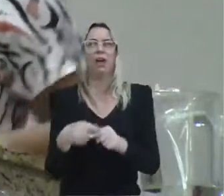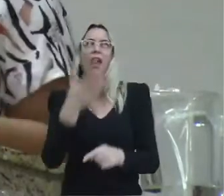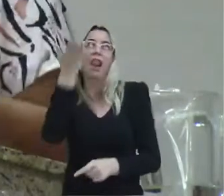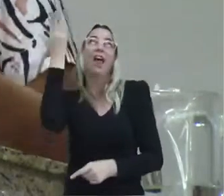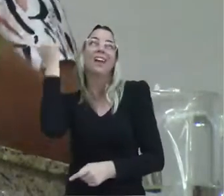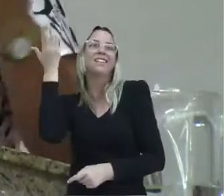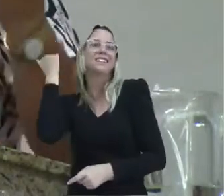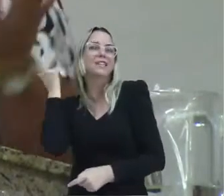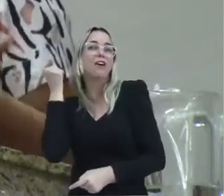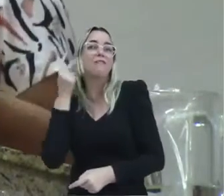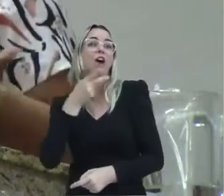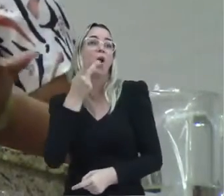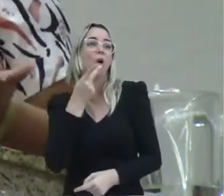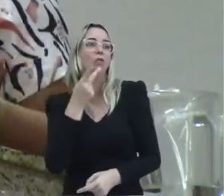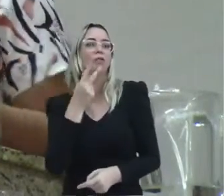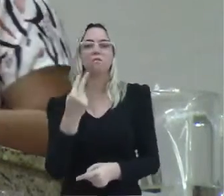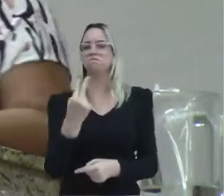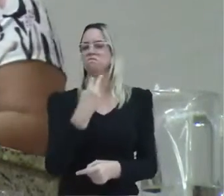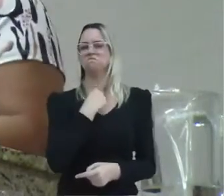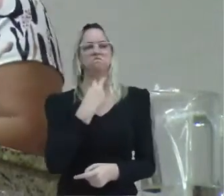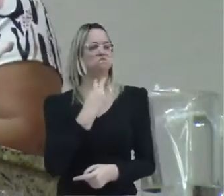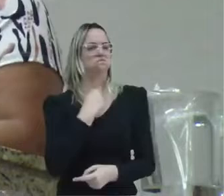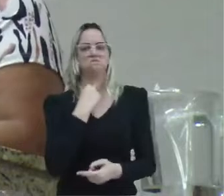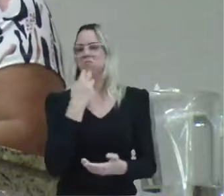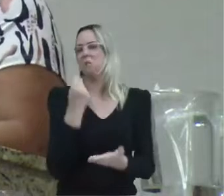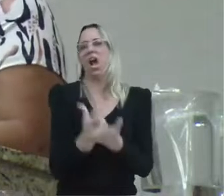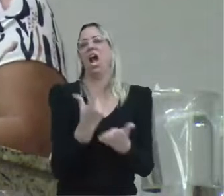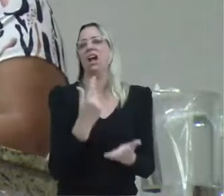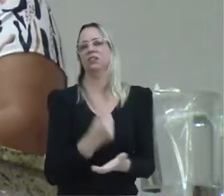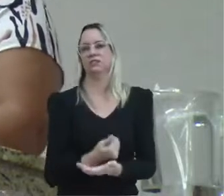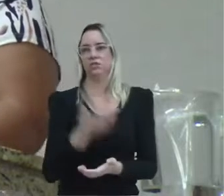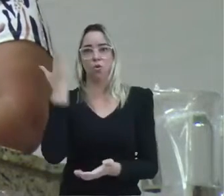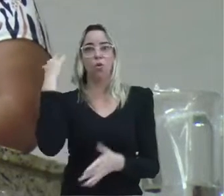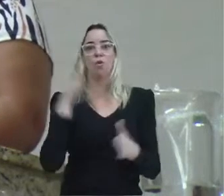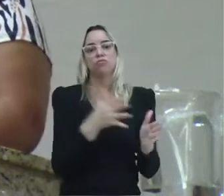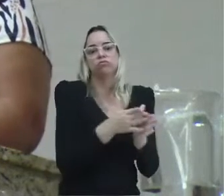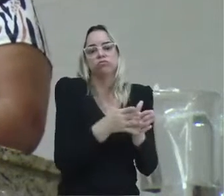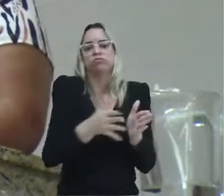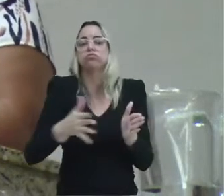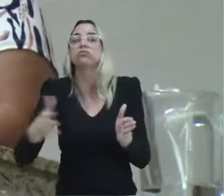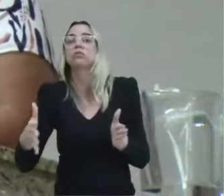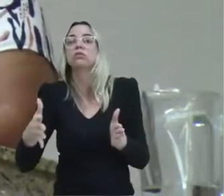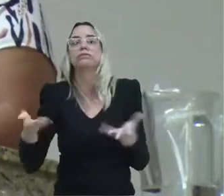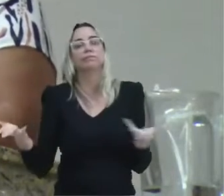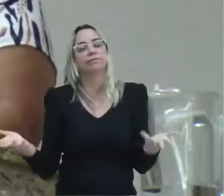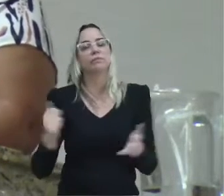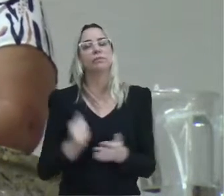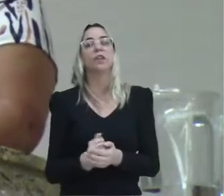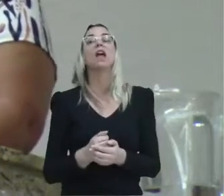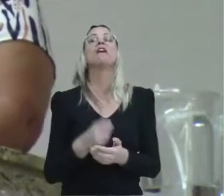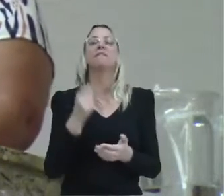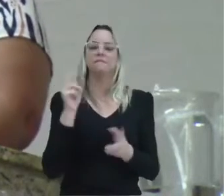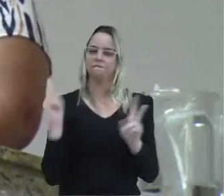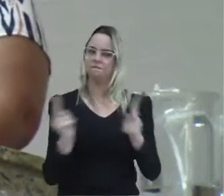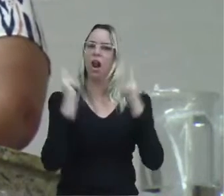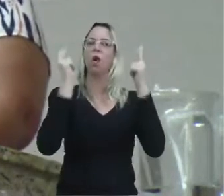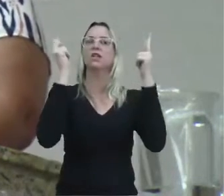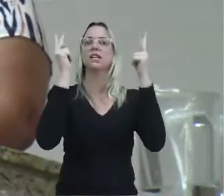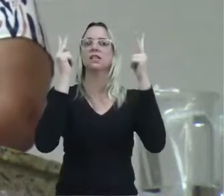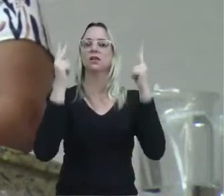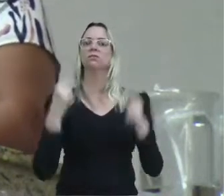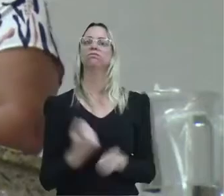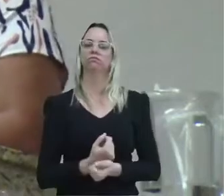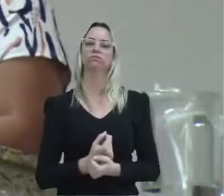disse que era impagável algum determinado tempo. Não é impagável, isso é